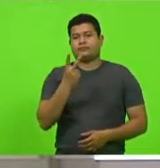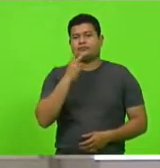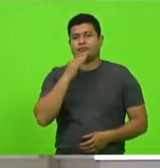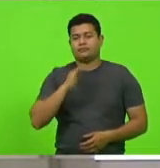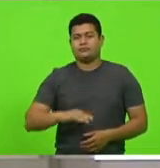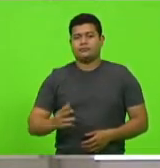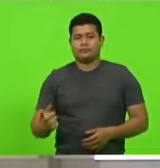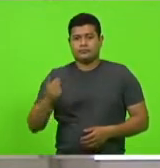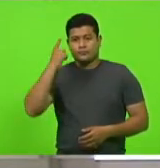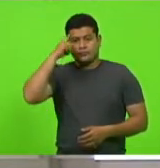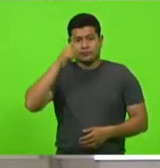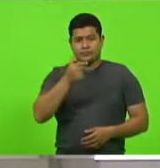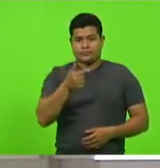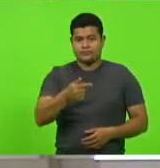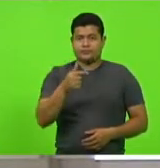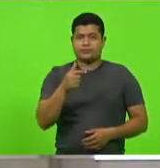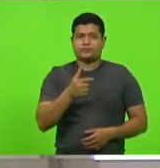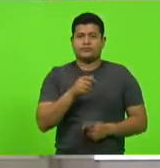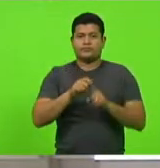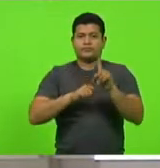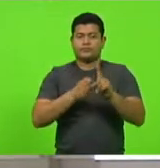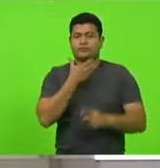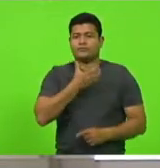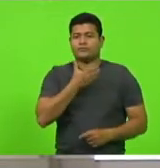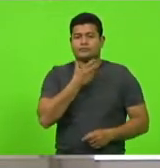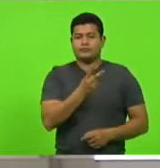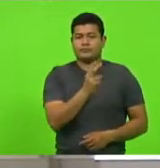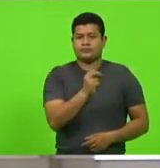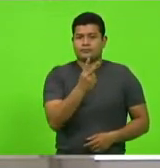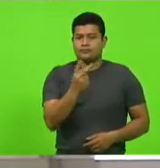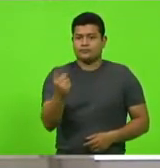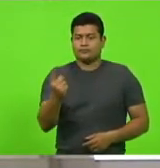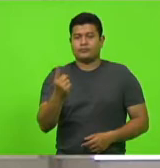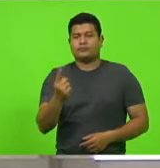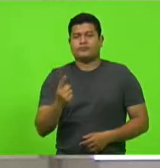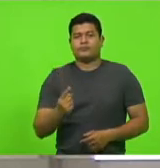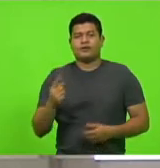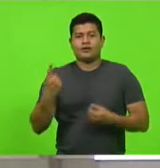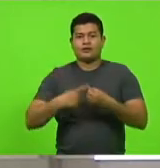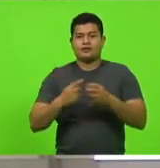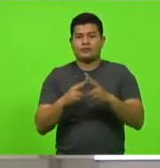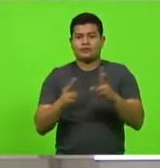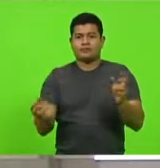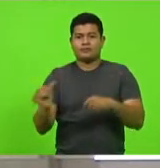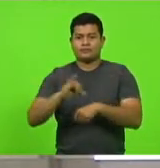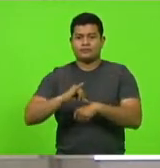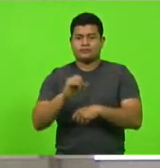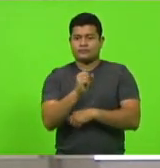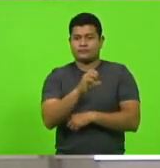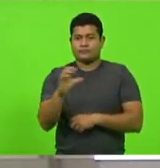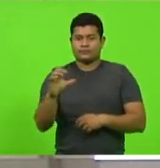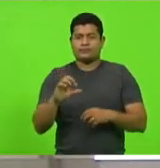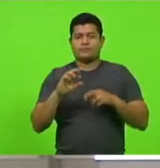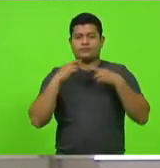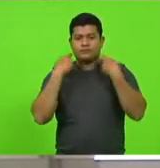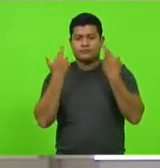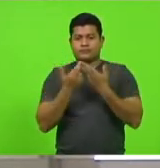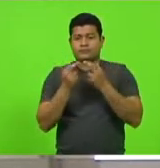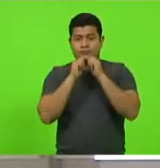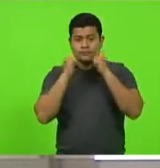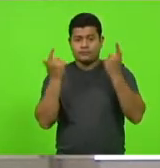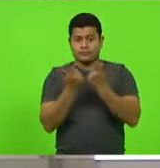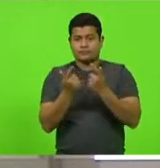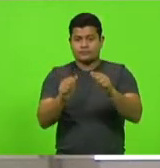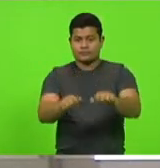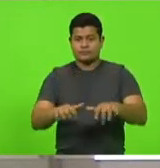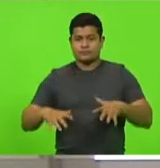14 horas do dia 7 do mês de dezembro de 2021, nesta cidade de Florianópolis, reuniu-se a Assembleia Legislativa em sessão